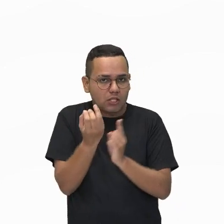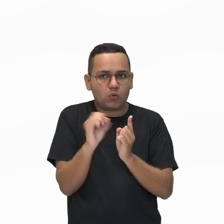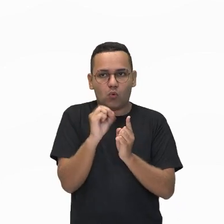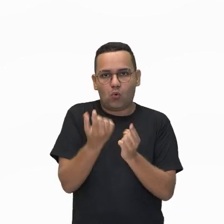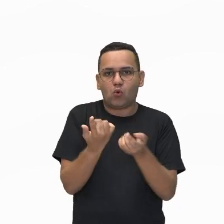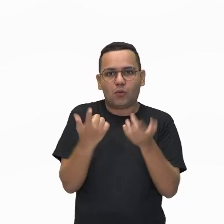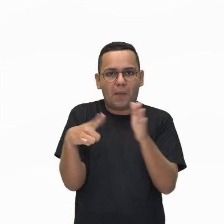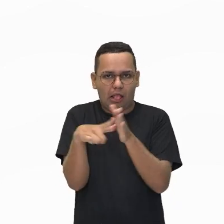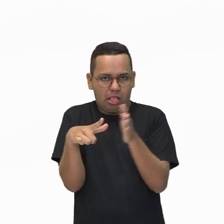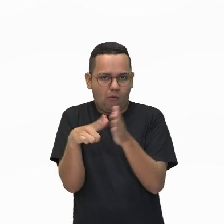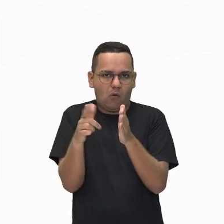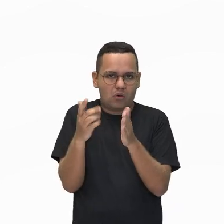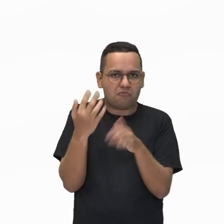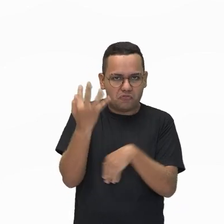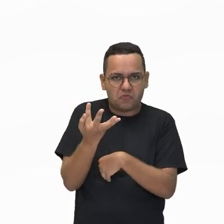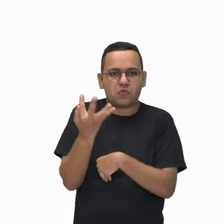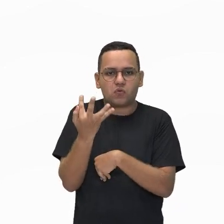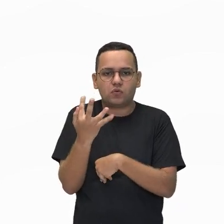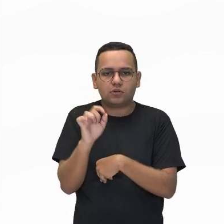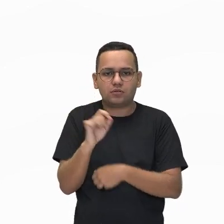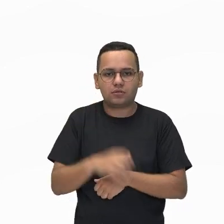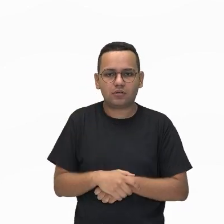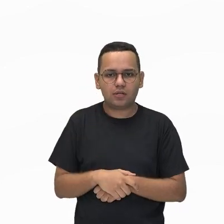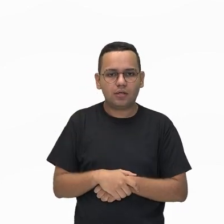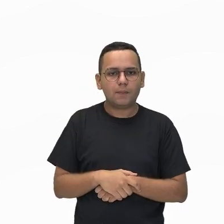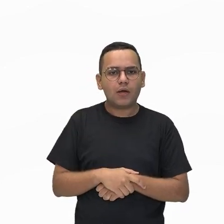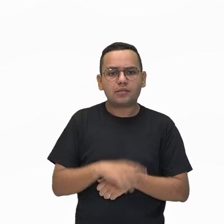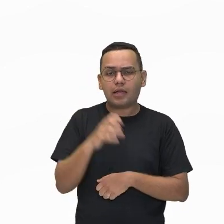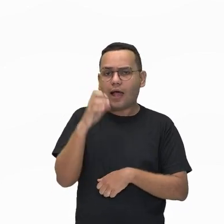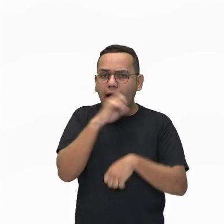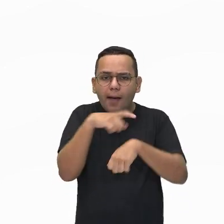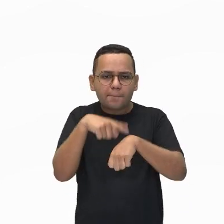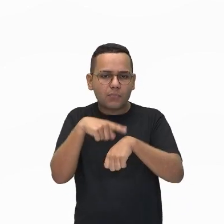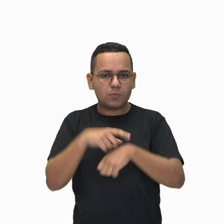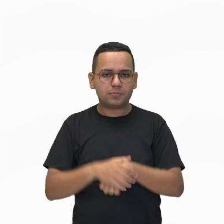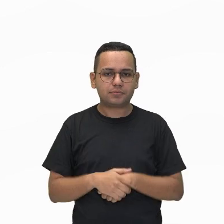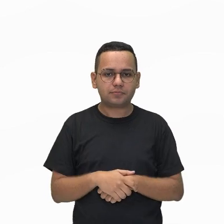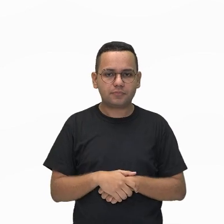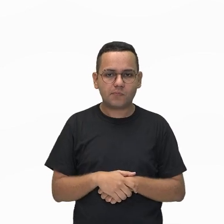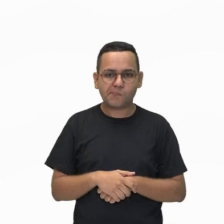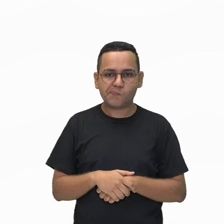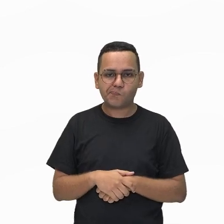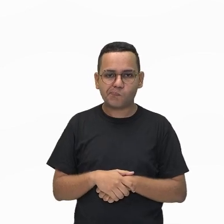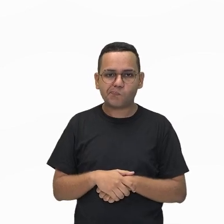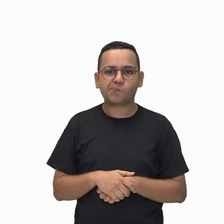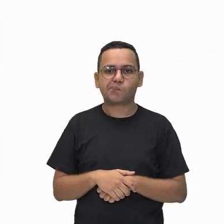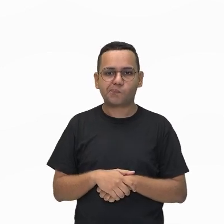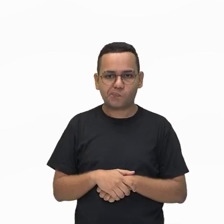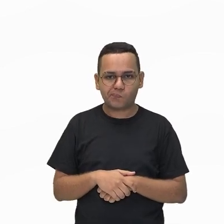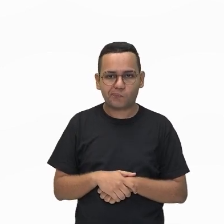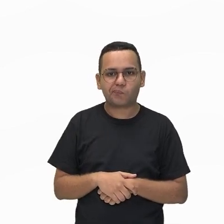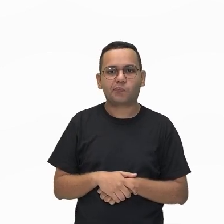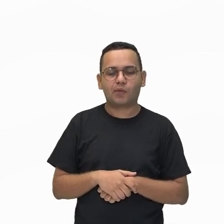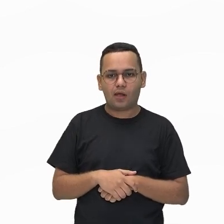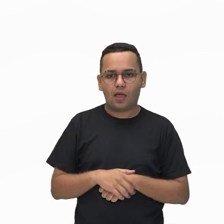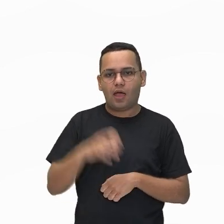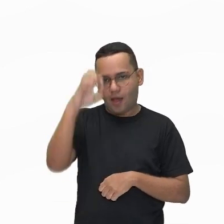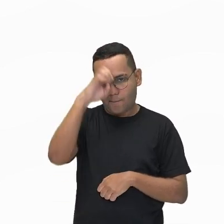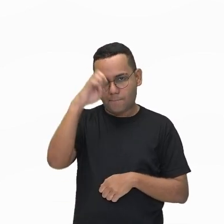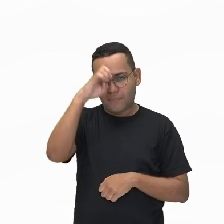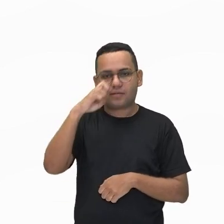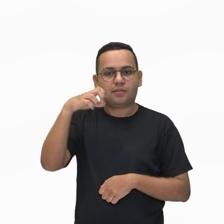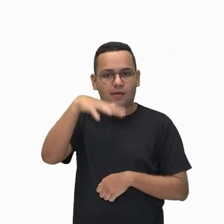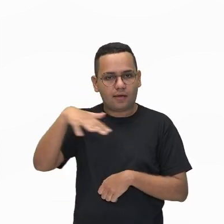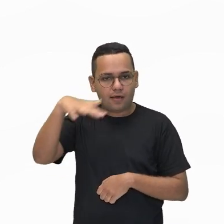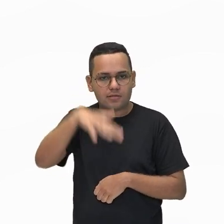etapas menores, como aumentar seus conhecimentos sobre empreendedorismo e economizar determinada quantia